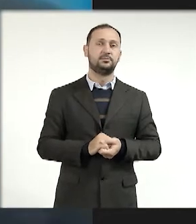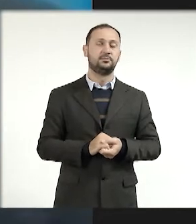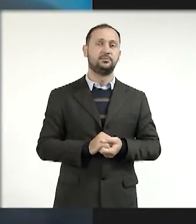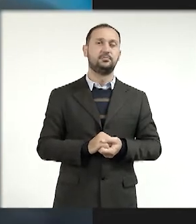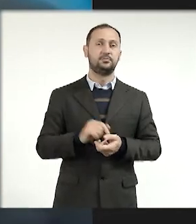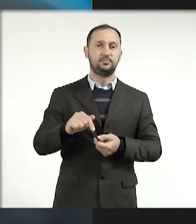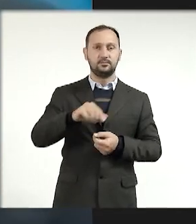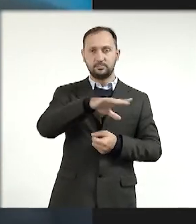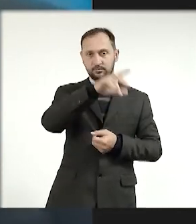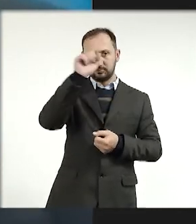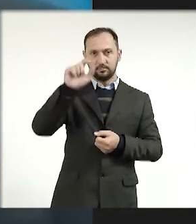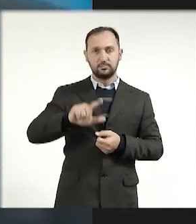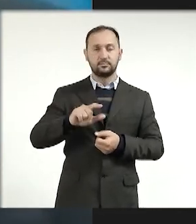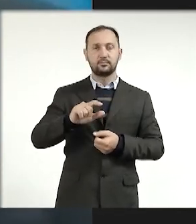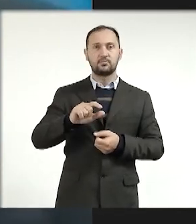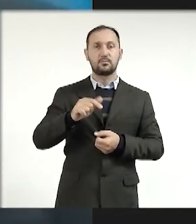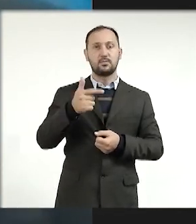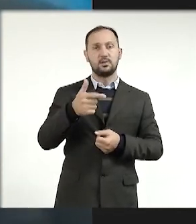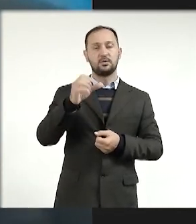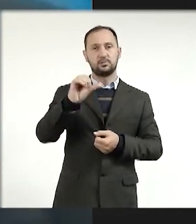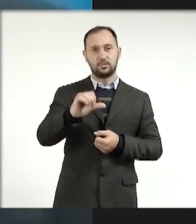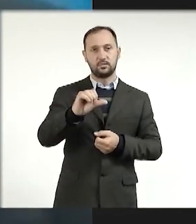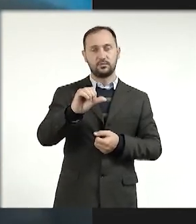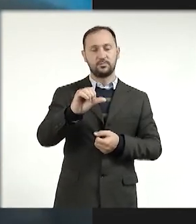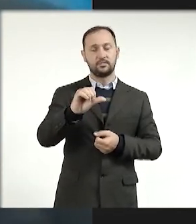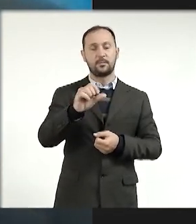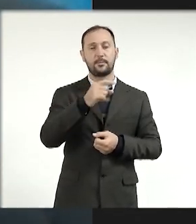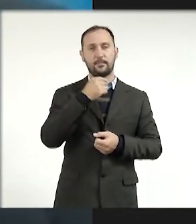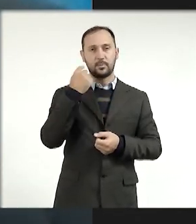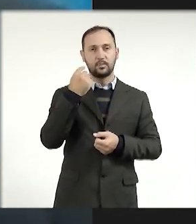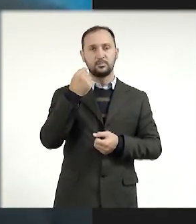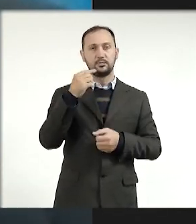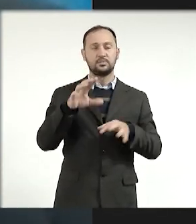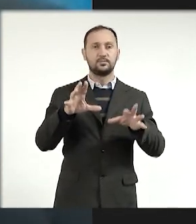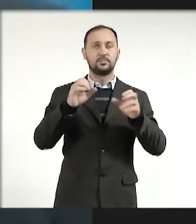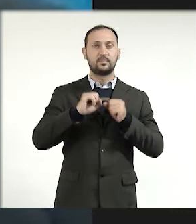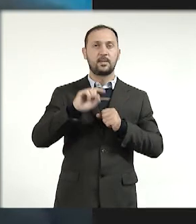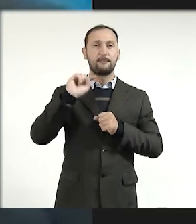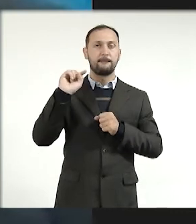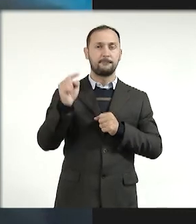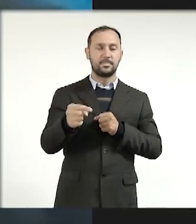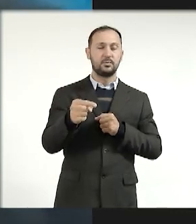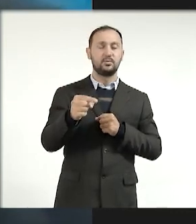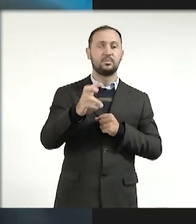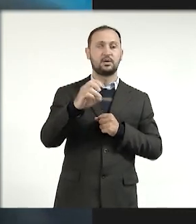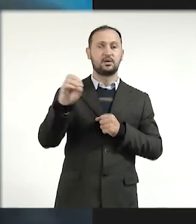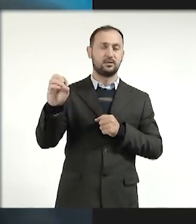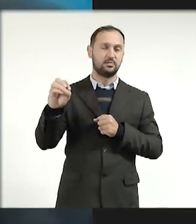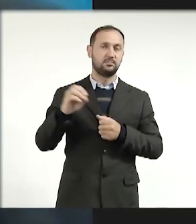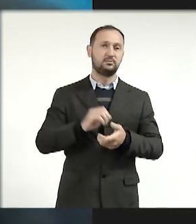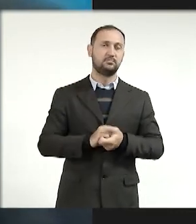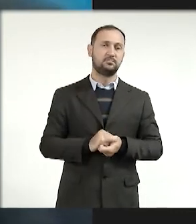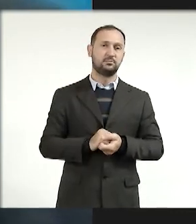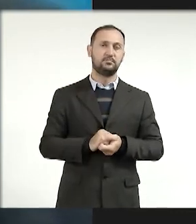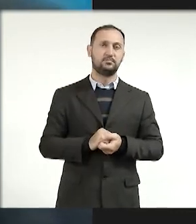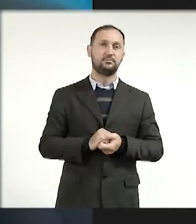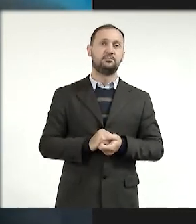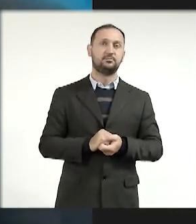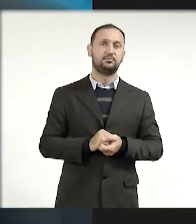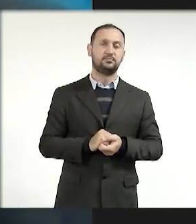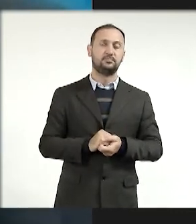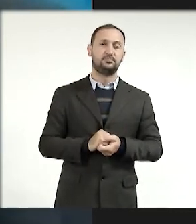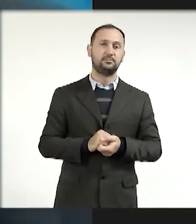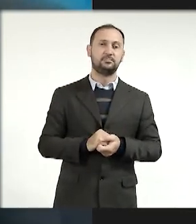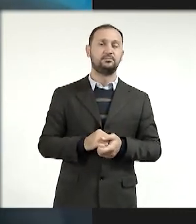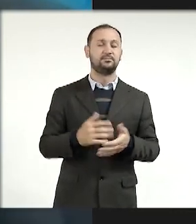530.733, no Mato Grosso do Sul 20 mortos, os infectados 1.568.